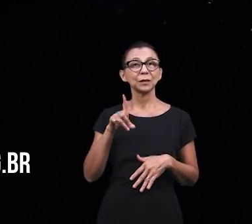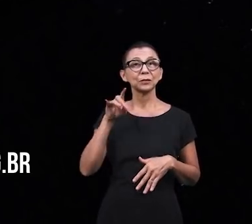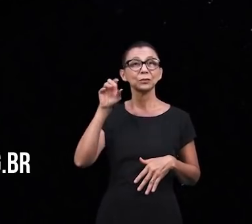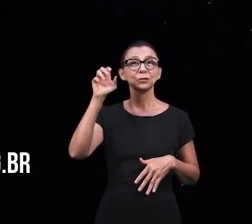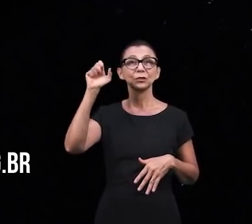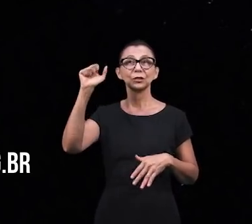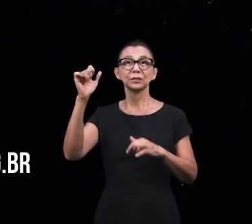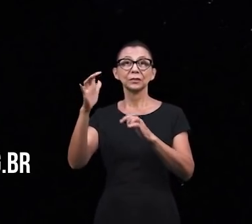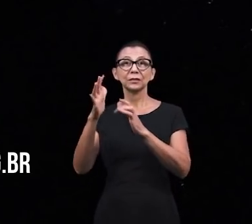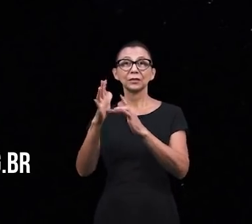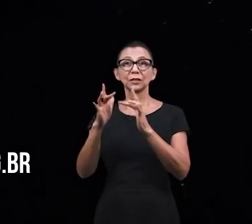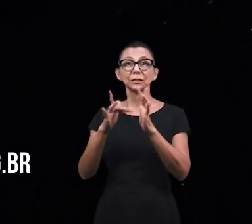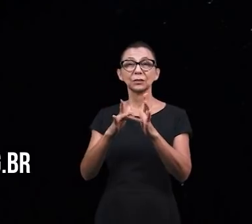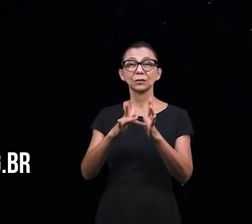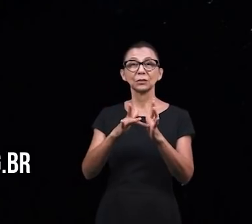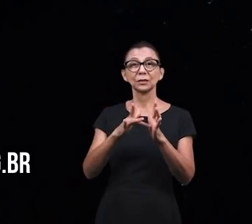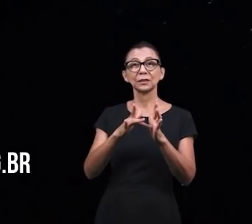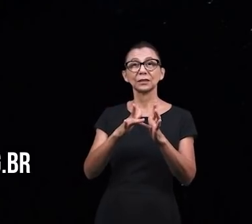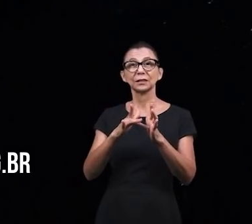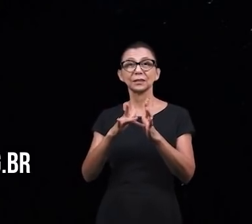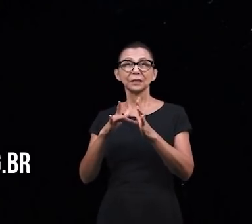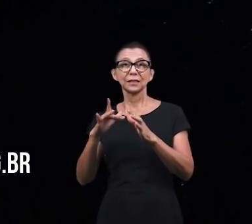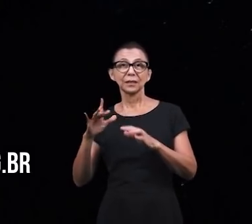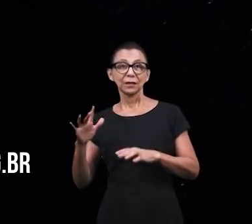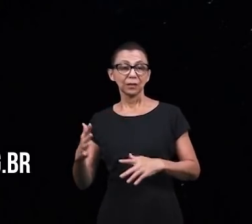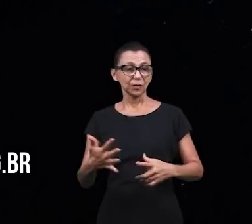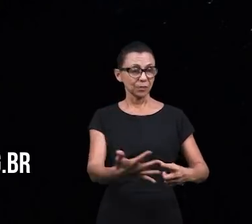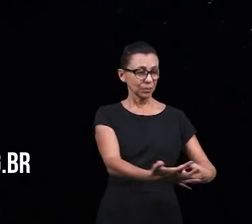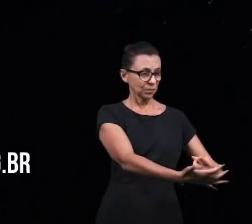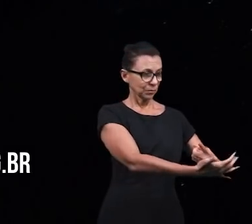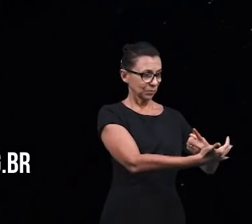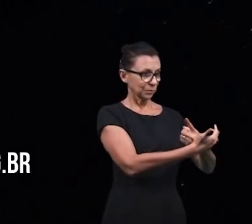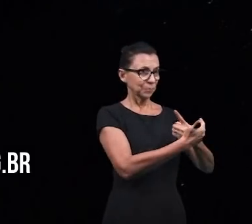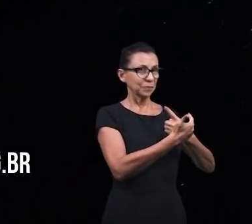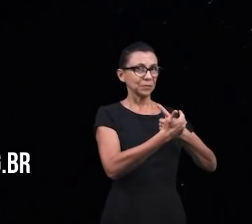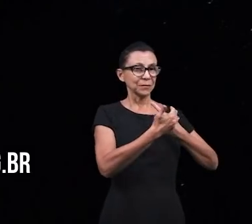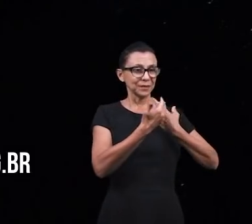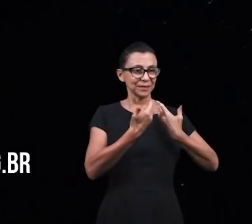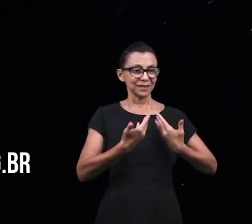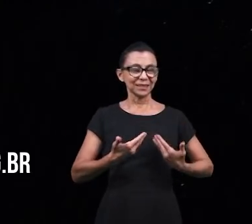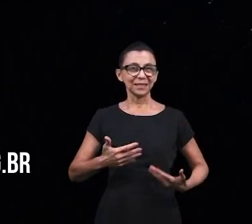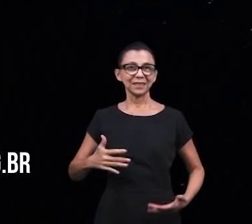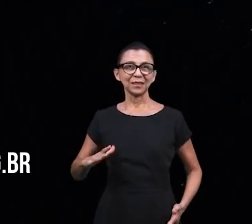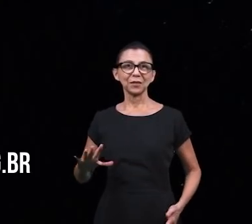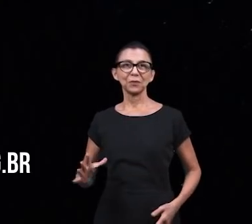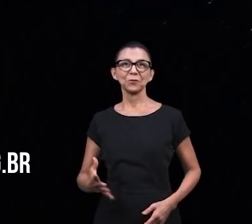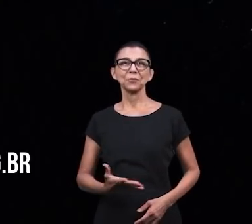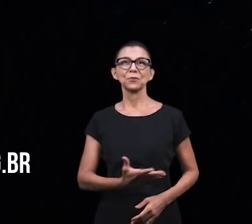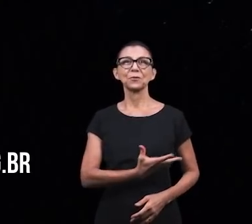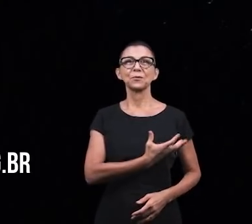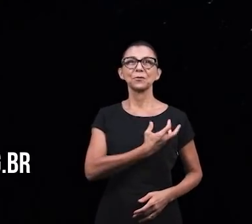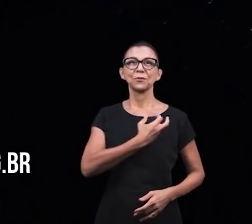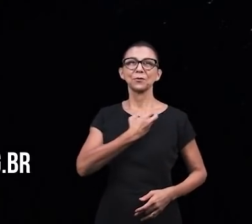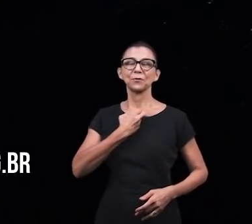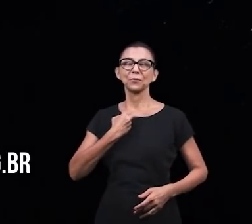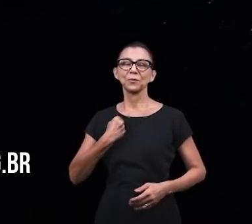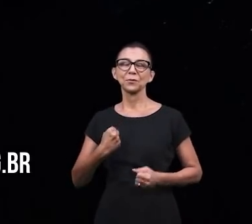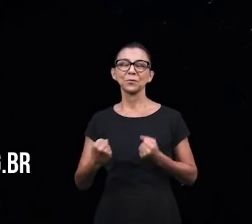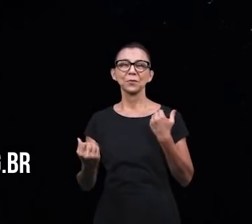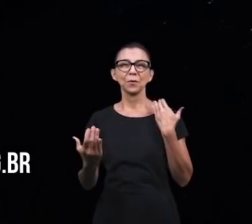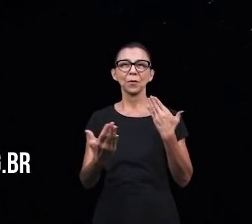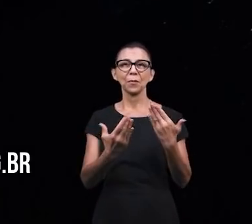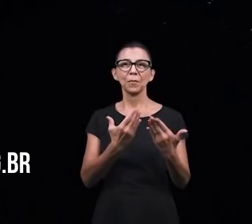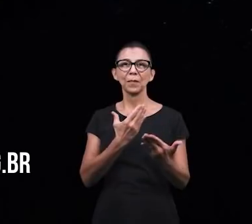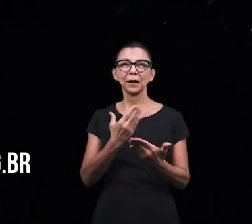Salvador me achou. Tal como a flor que no jardim